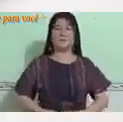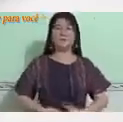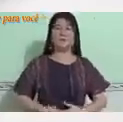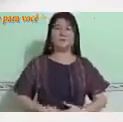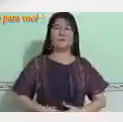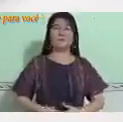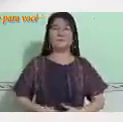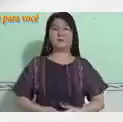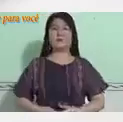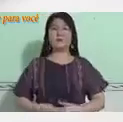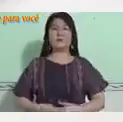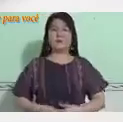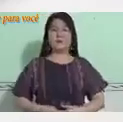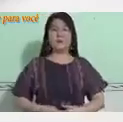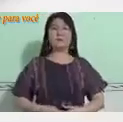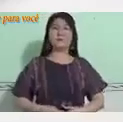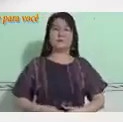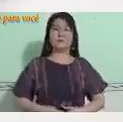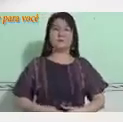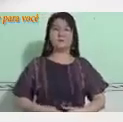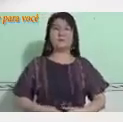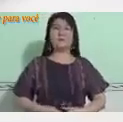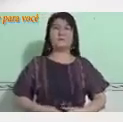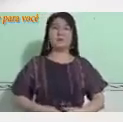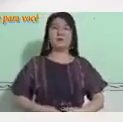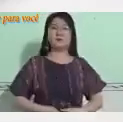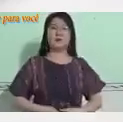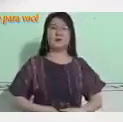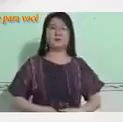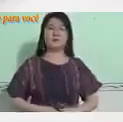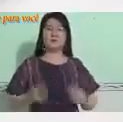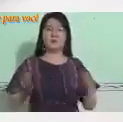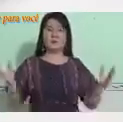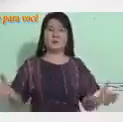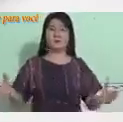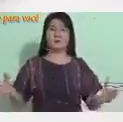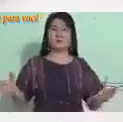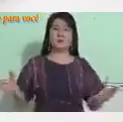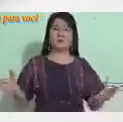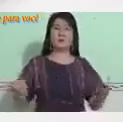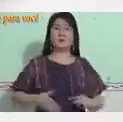e depois esbata o pincel na pele, vírgula, de forma que ele preencha a região.